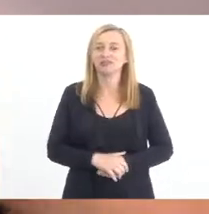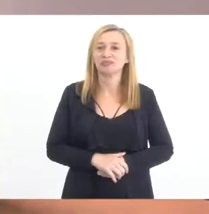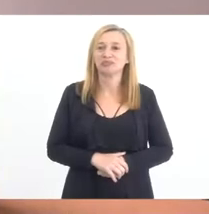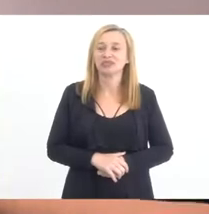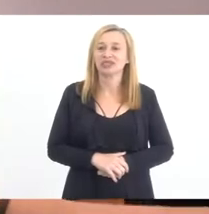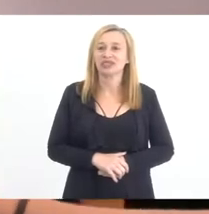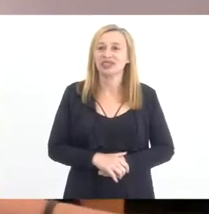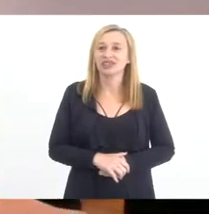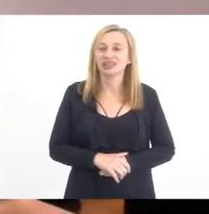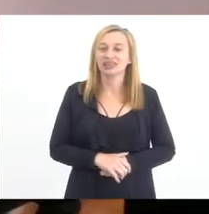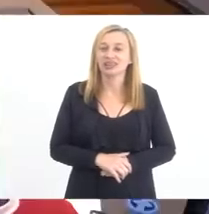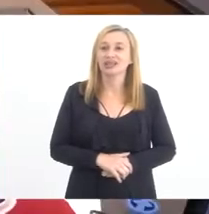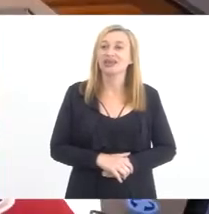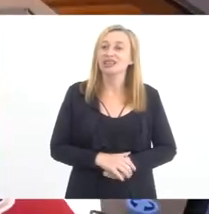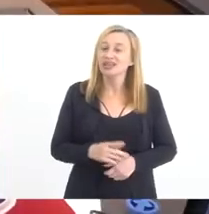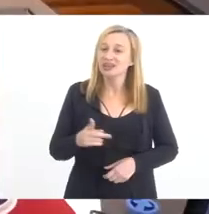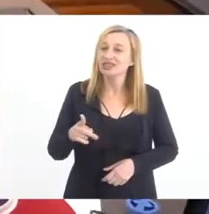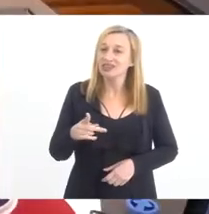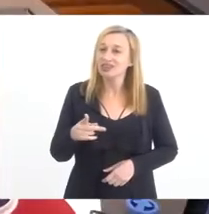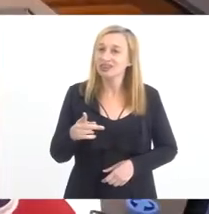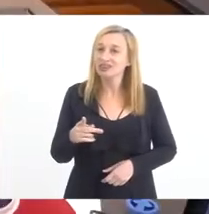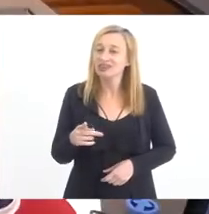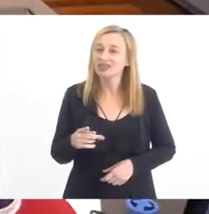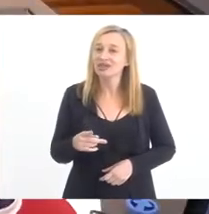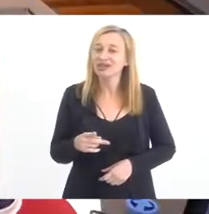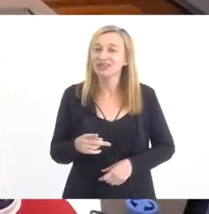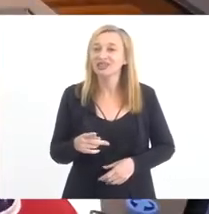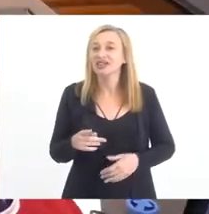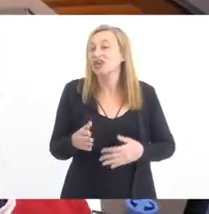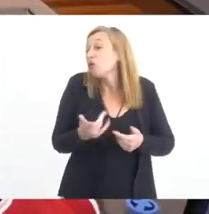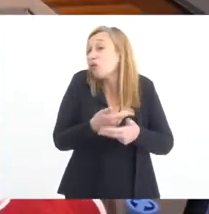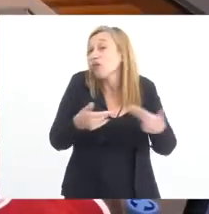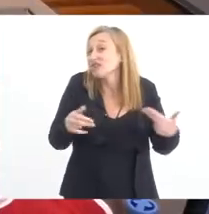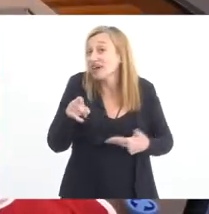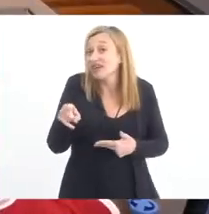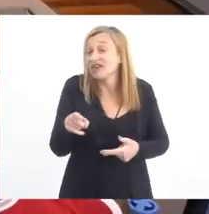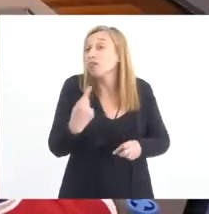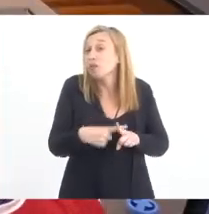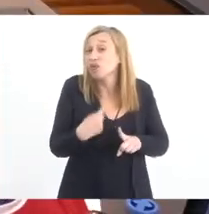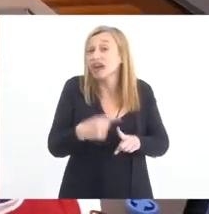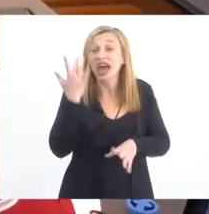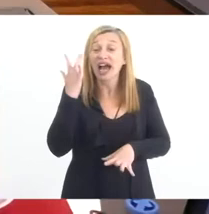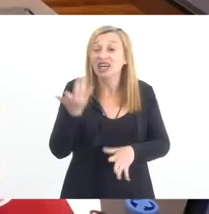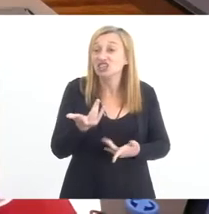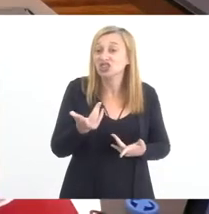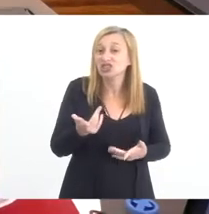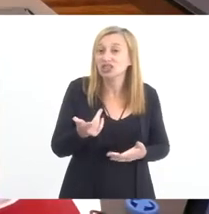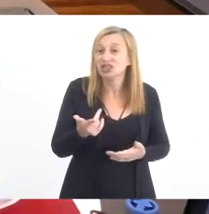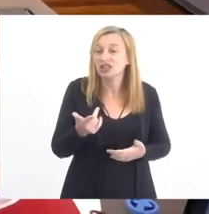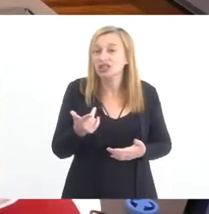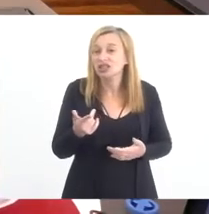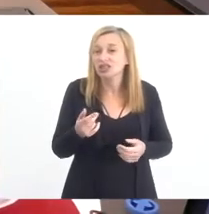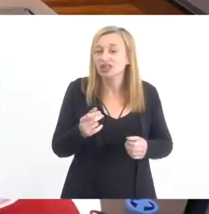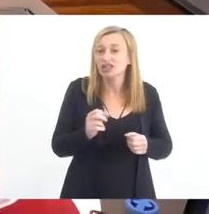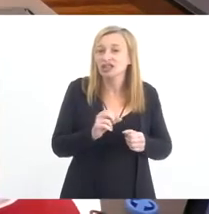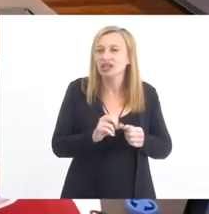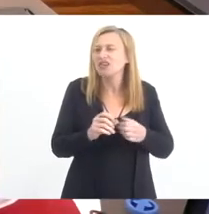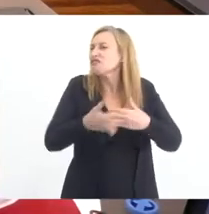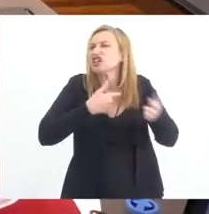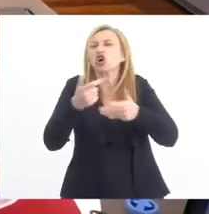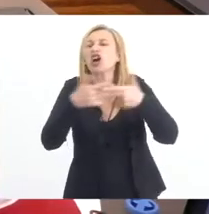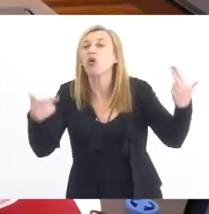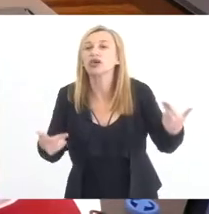Quer colocar? Coloca. Alguma coisa aí, porque acho que o pessoal vai para o Maracanã, não sei o quê, faz o que você